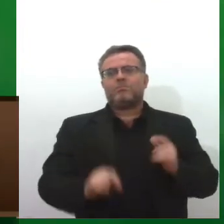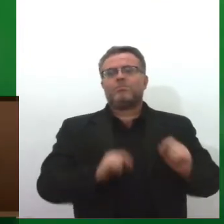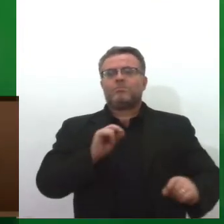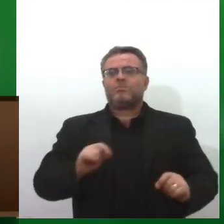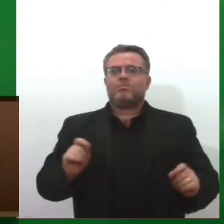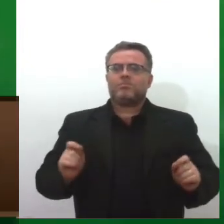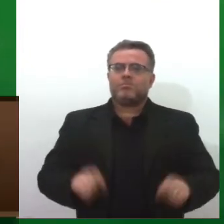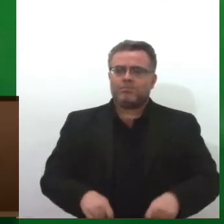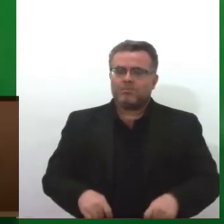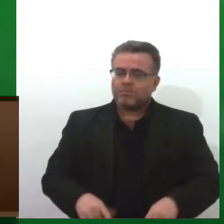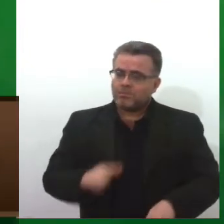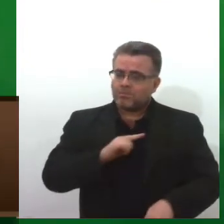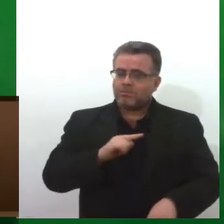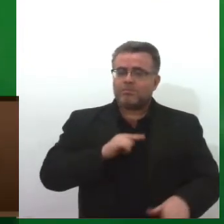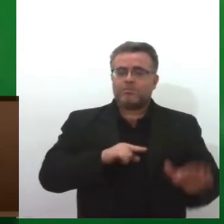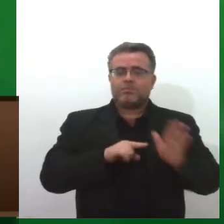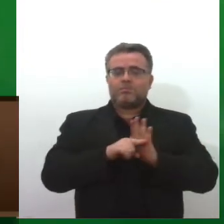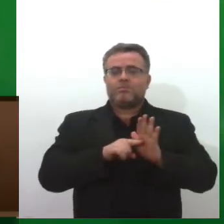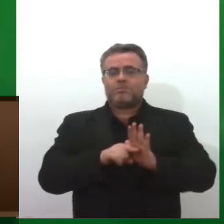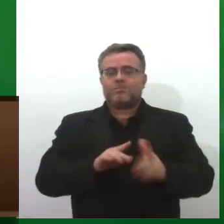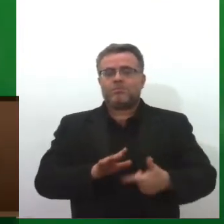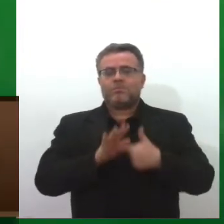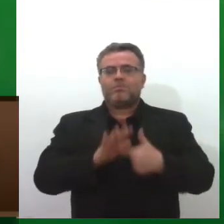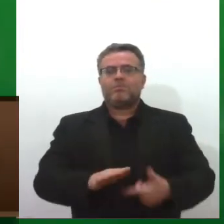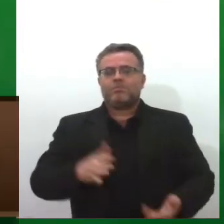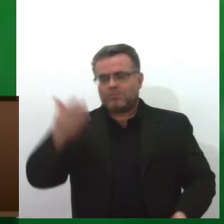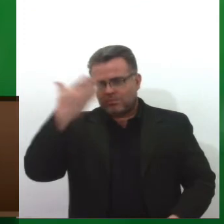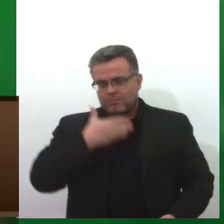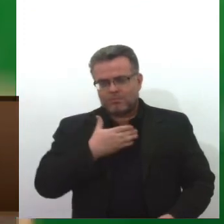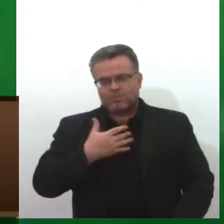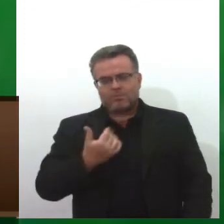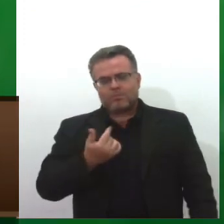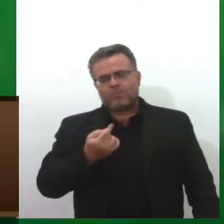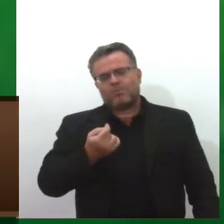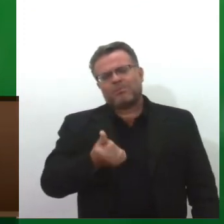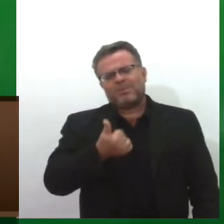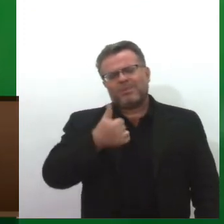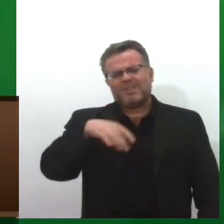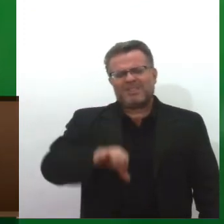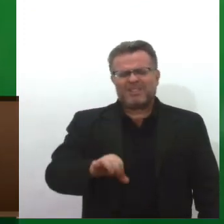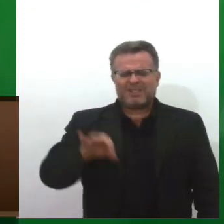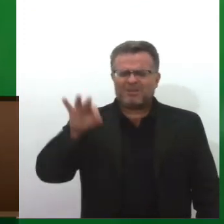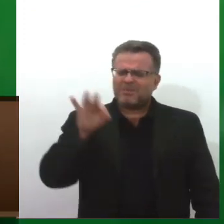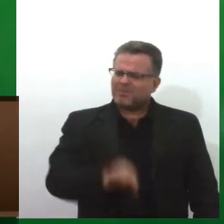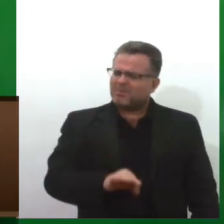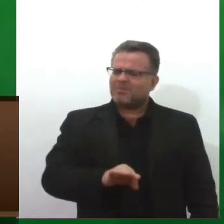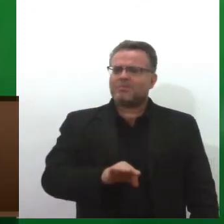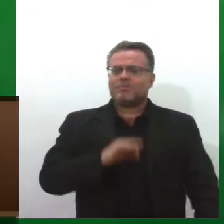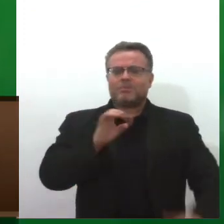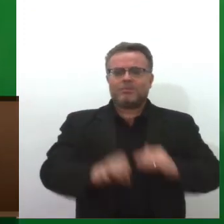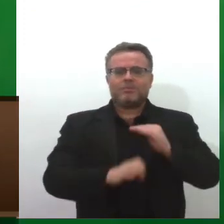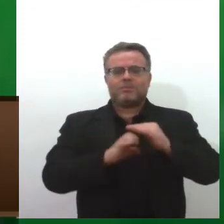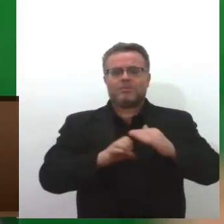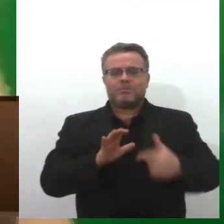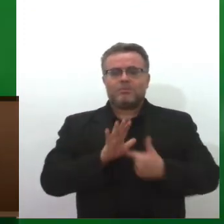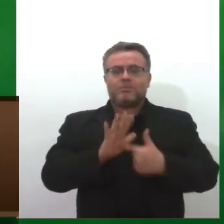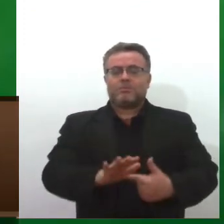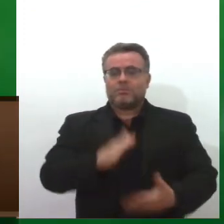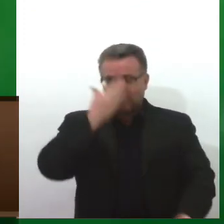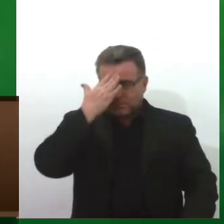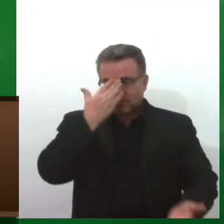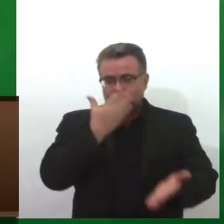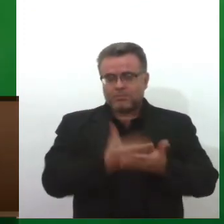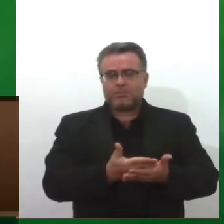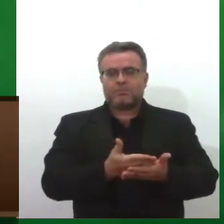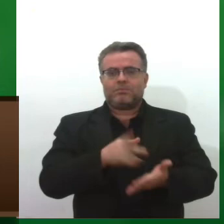Existe uma pesquisa onde aponta que quase 19% dos empresários eles demonstraram confiança maior do que o